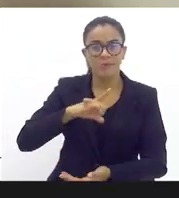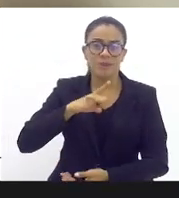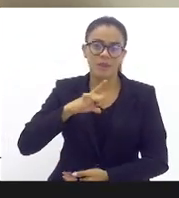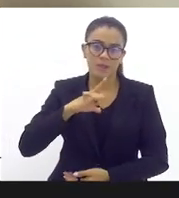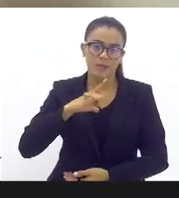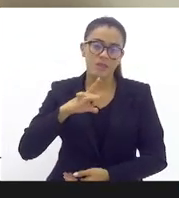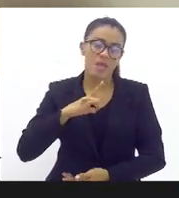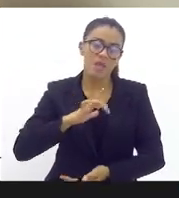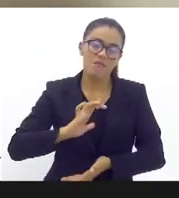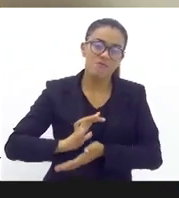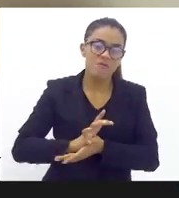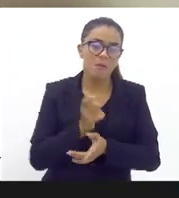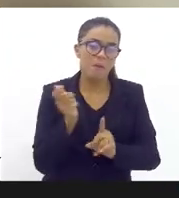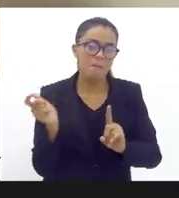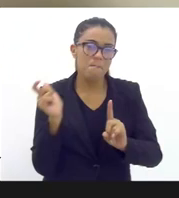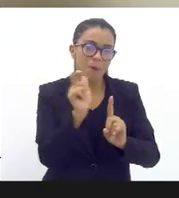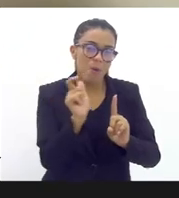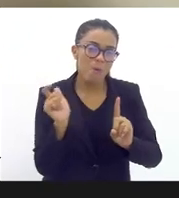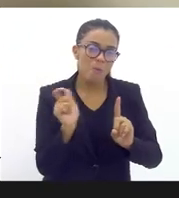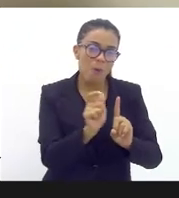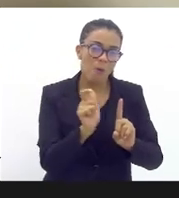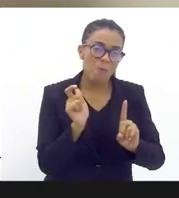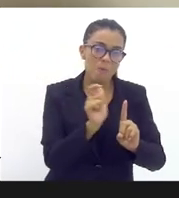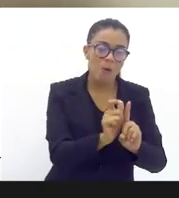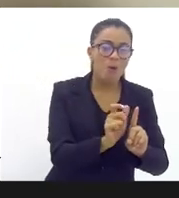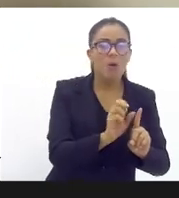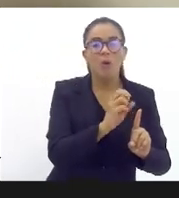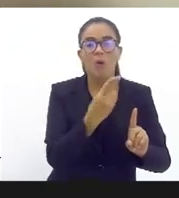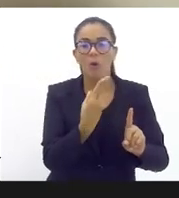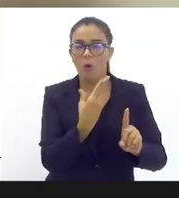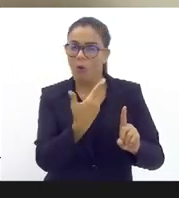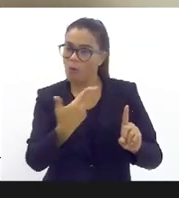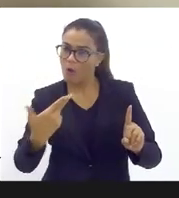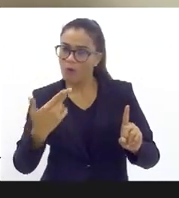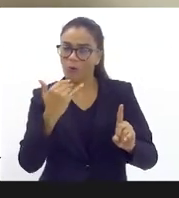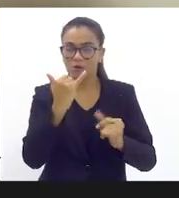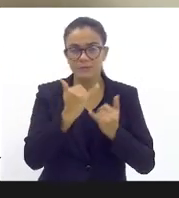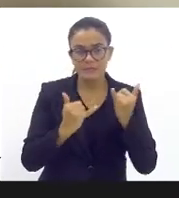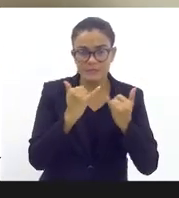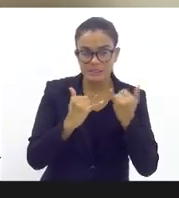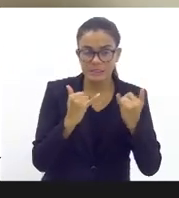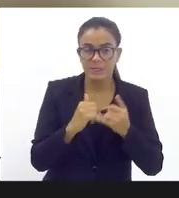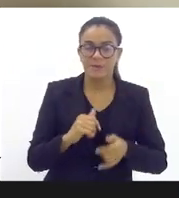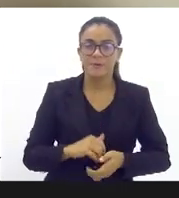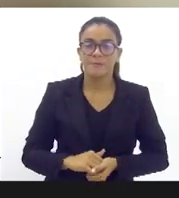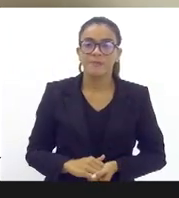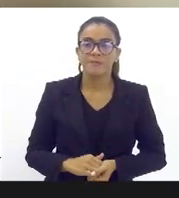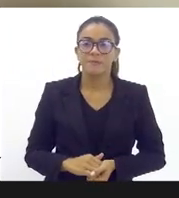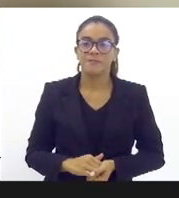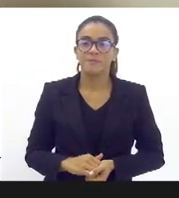uma ofensa ou alguma coisa do tipo.